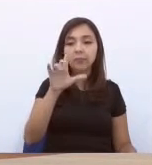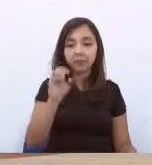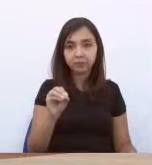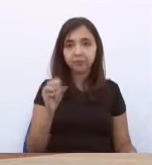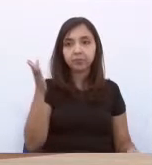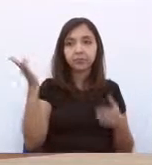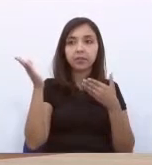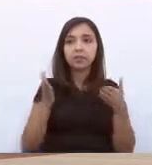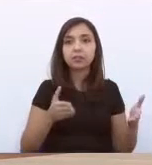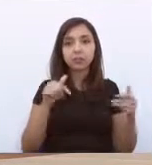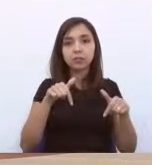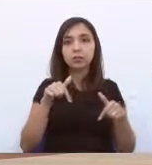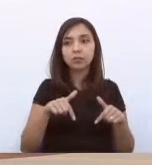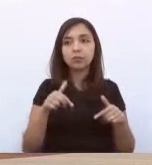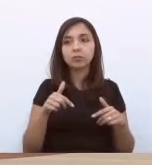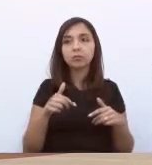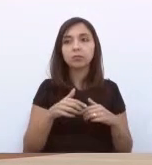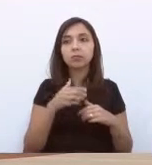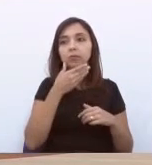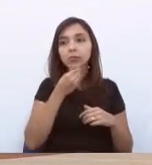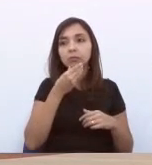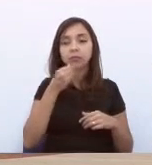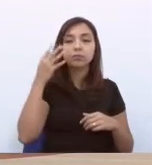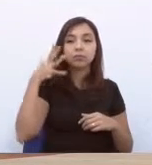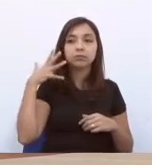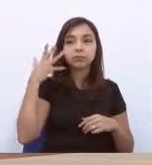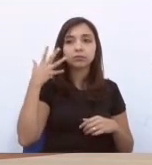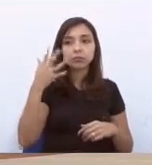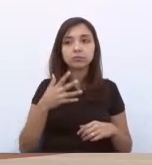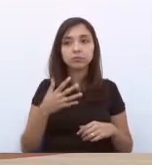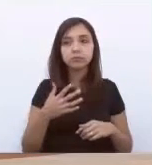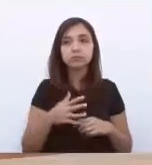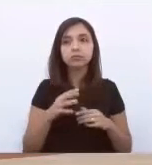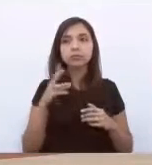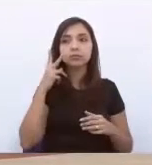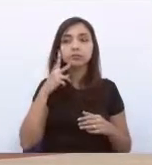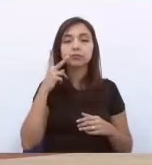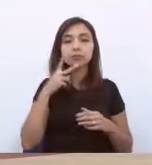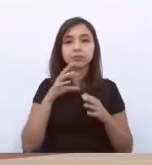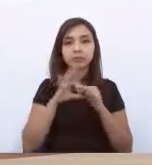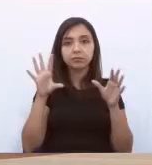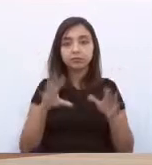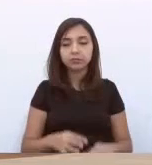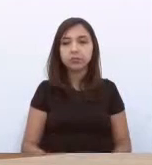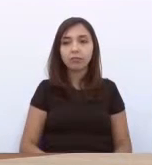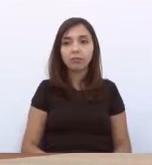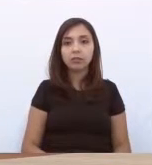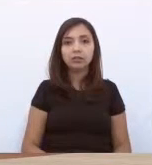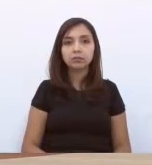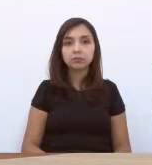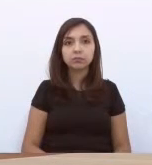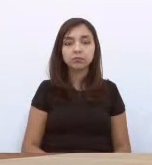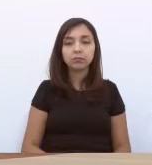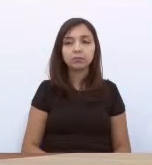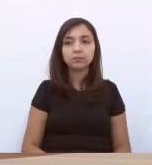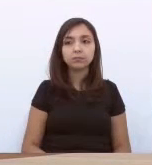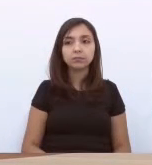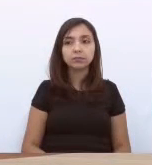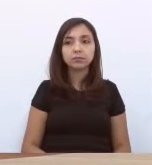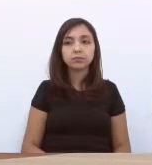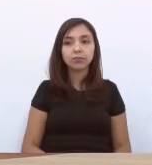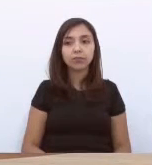trouxe aí o rapaz para fazer esse discurso. Pela liderança do PCdoB, presidente. Liderança do partido,